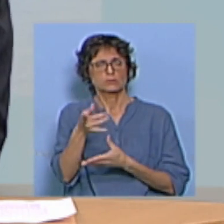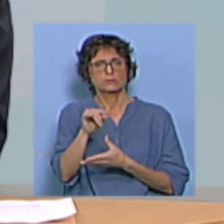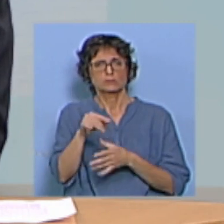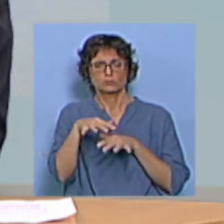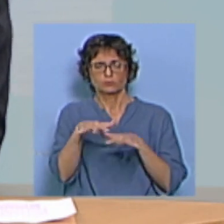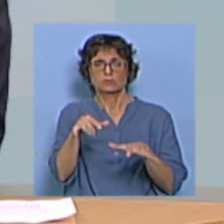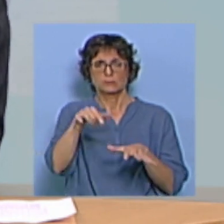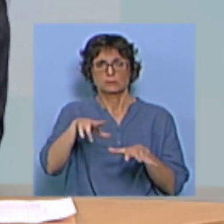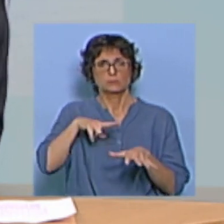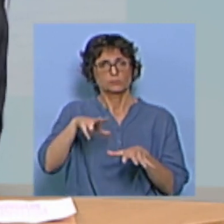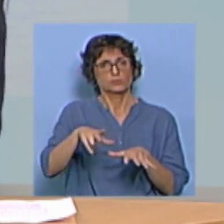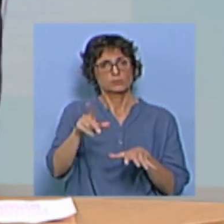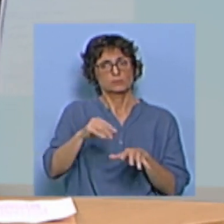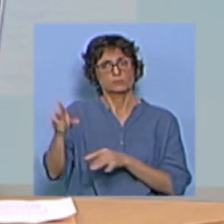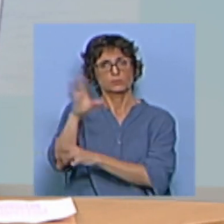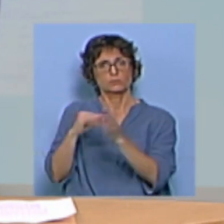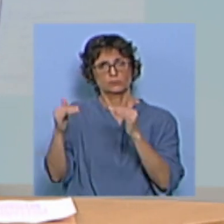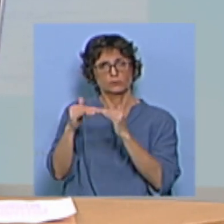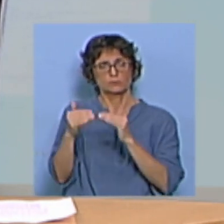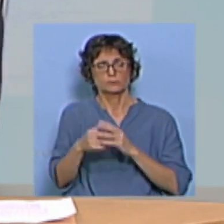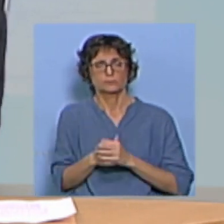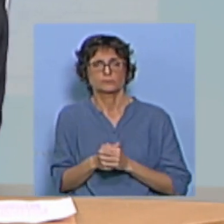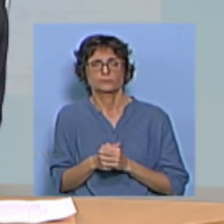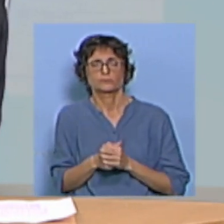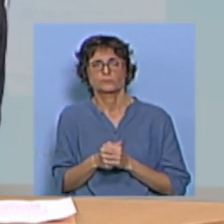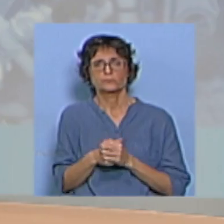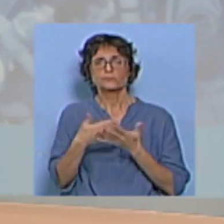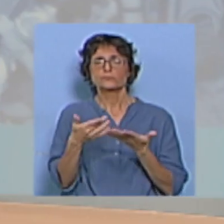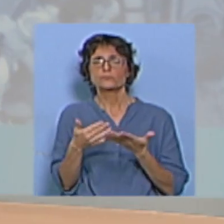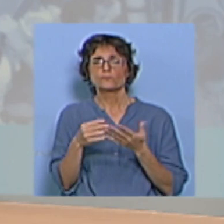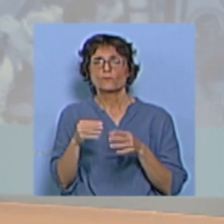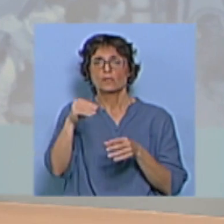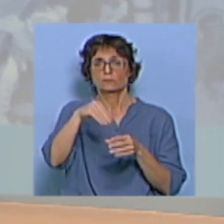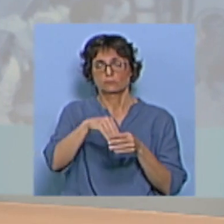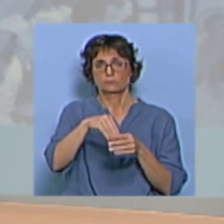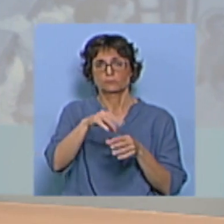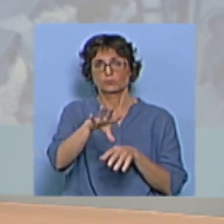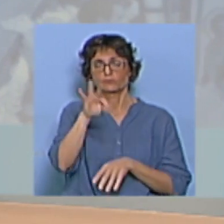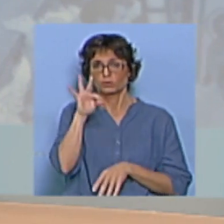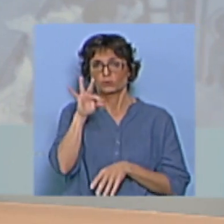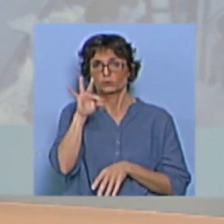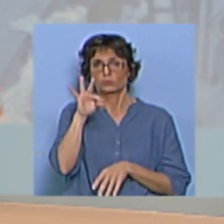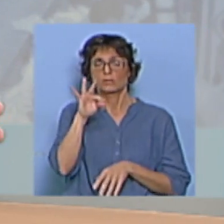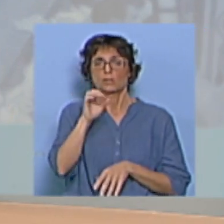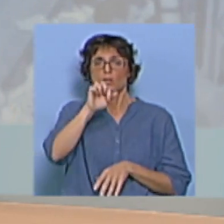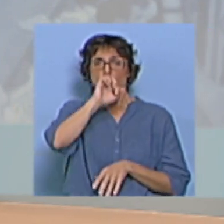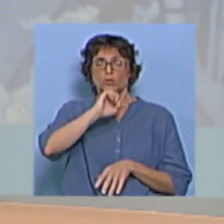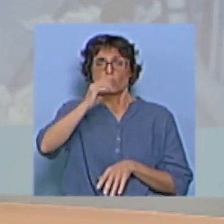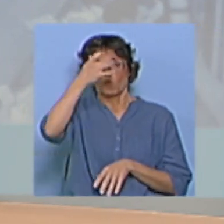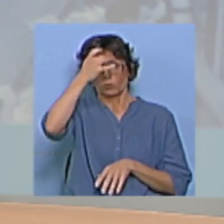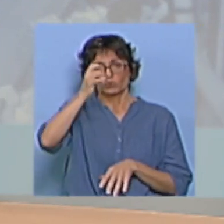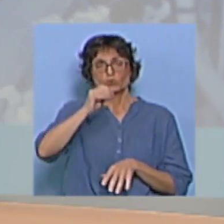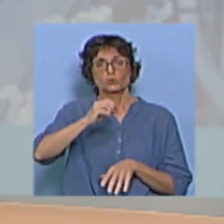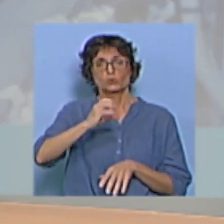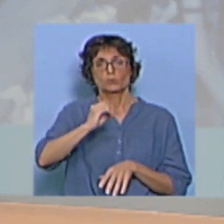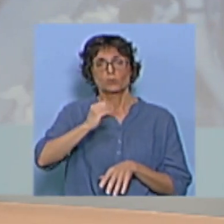quer em Portugal, quer na Europa. A eleição recaiu sobre o Bispo de Setúbal, Dom José Ornelas. No historial da Conferência